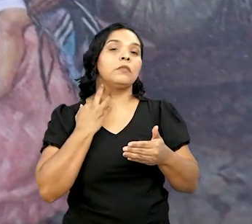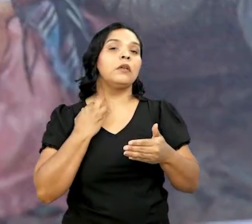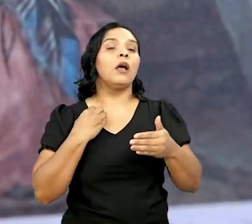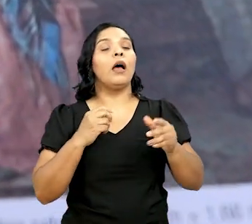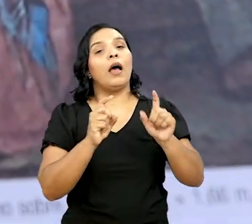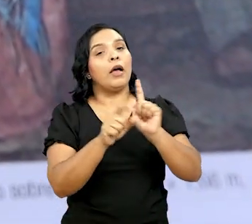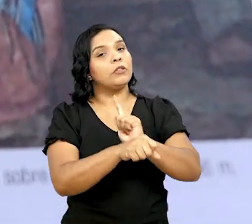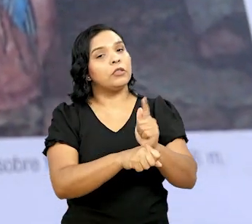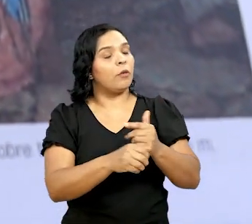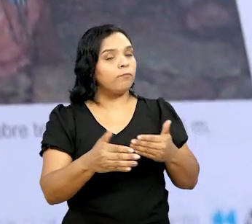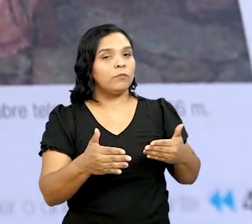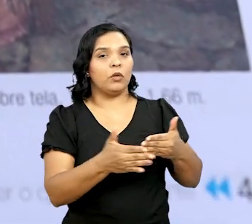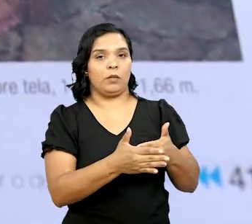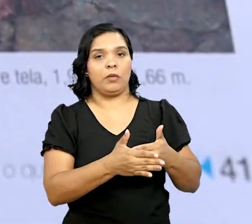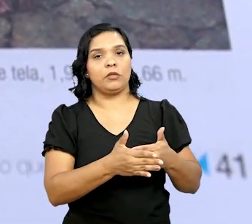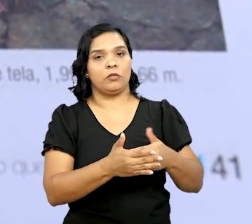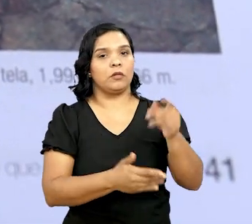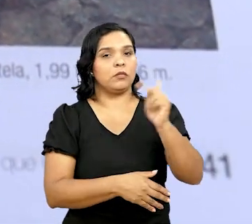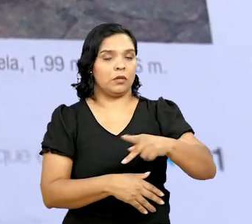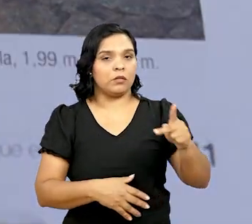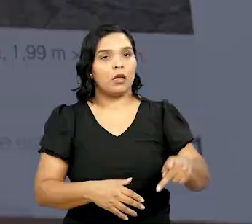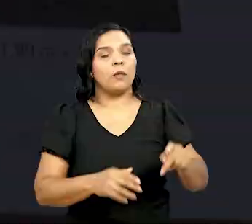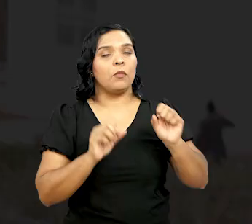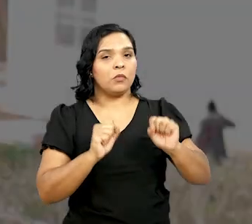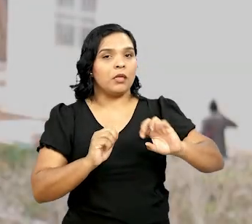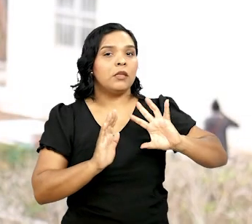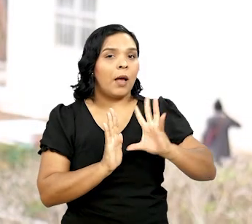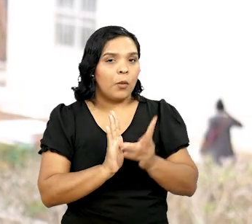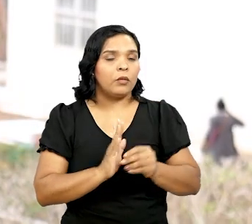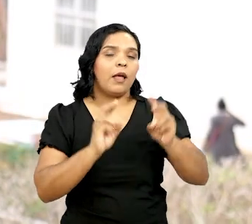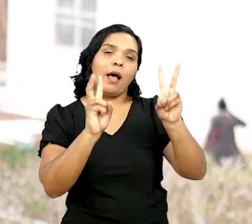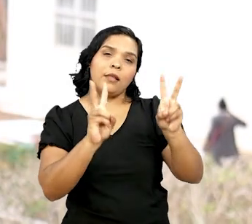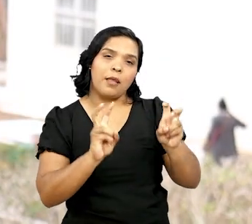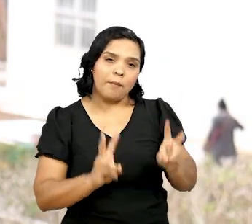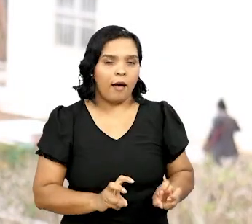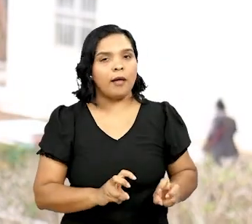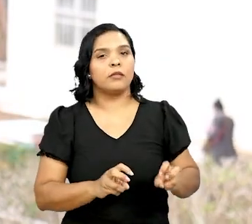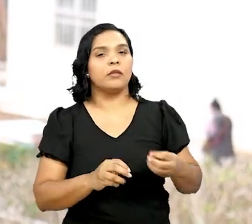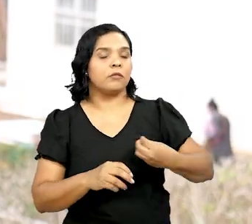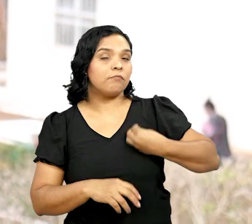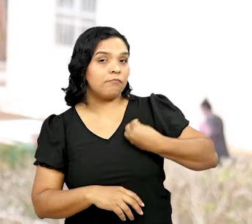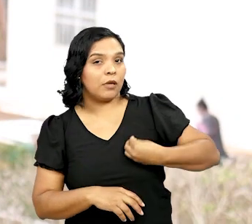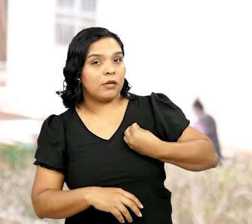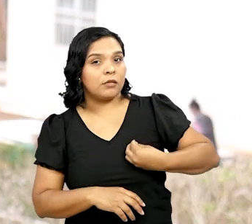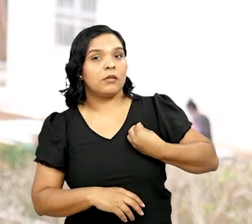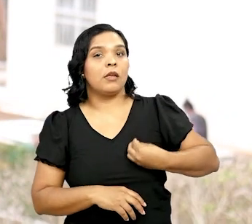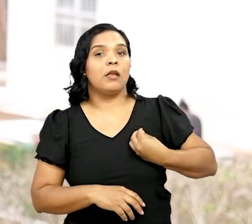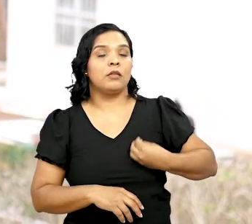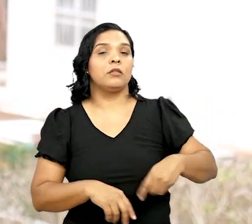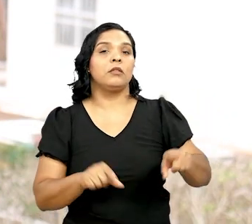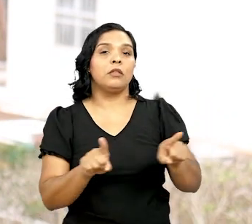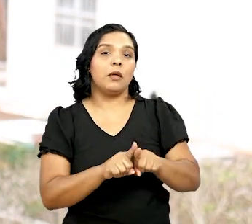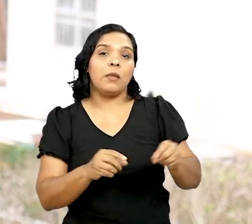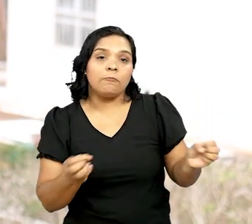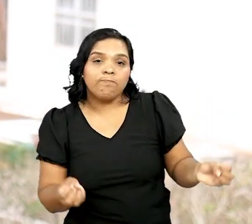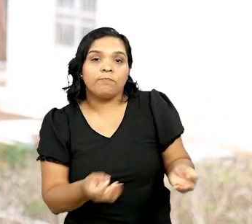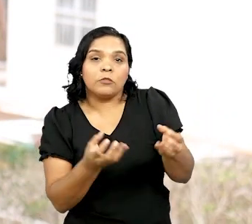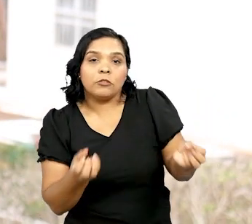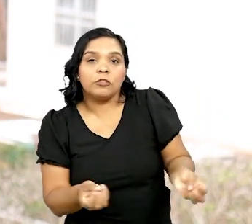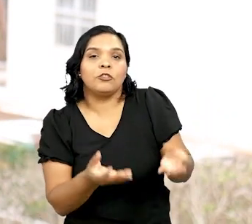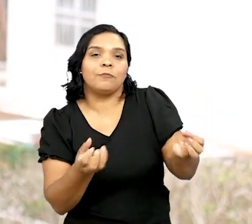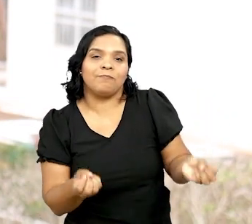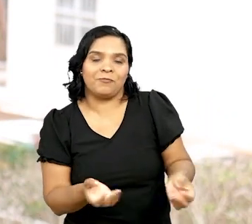essa gestão dessa escola específica, ela não impediu de que esses professores eles abordem sobre essa temática, que eles estejam presentes, que eles,